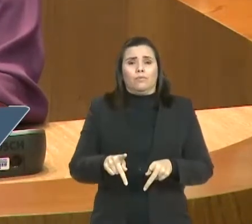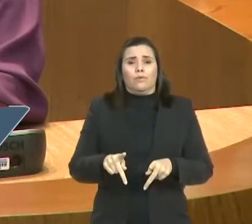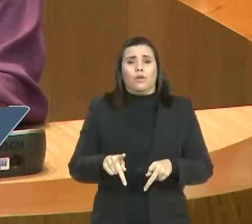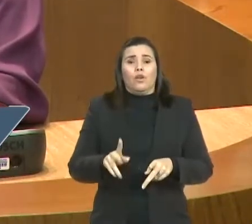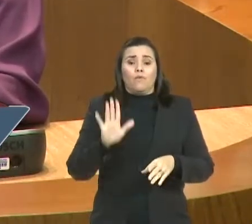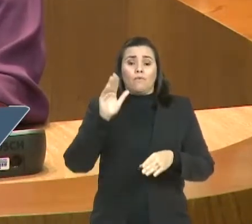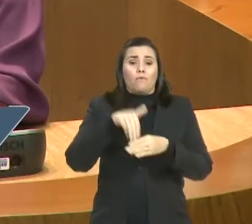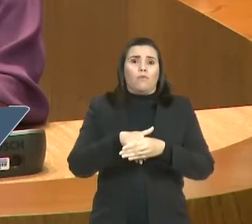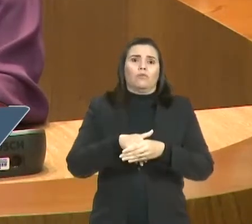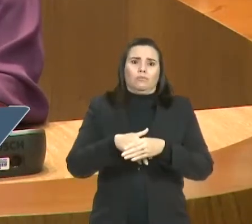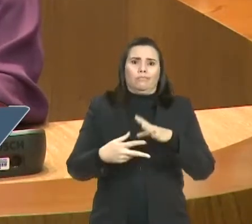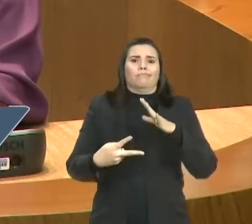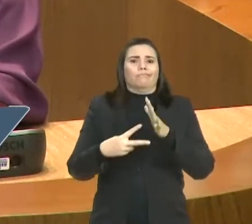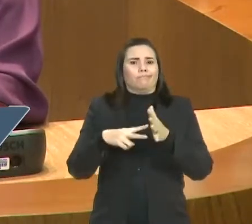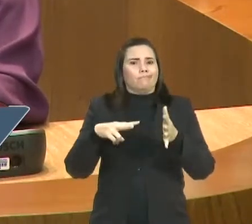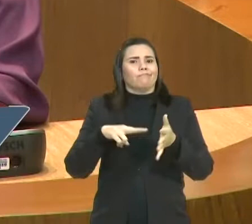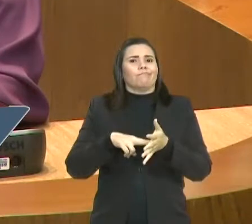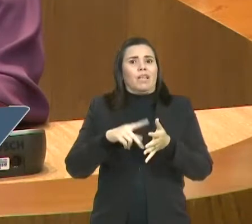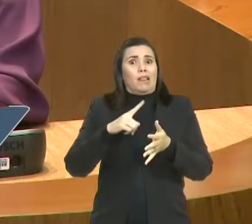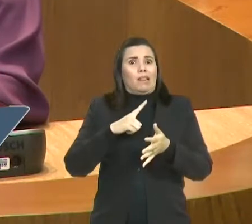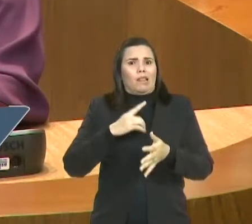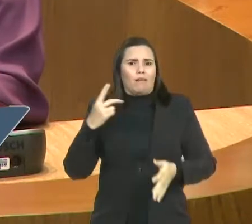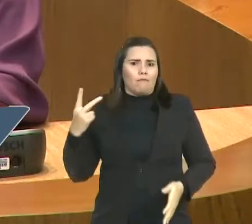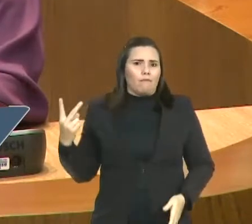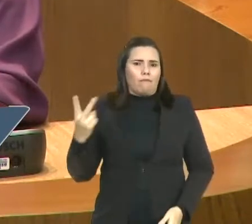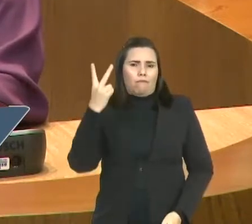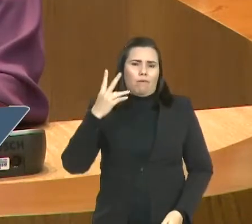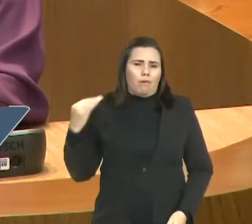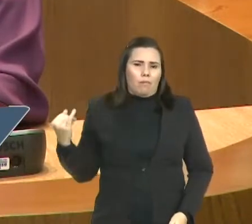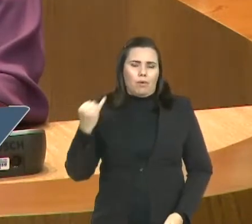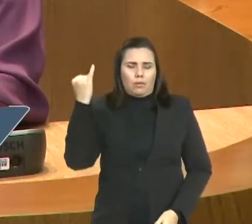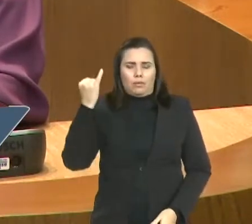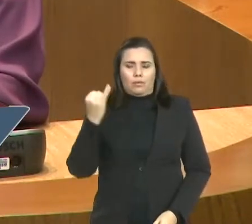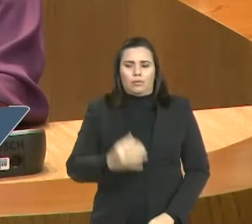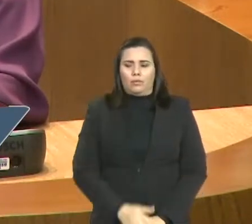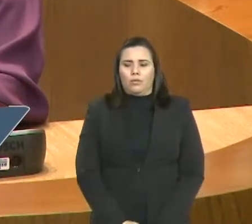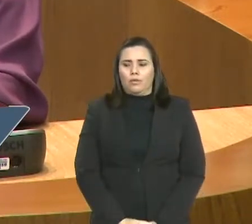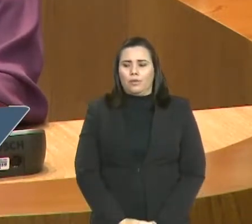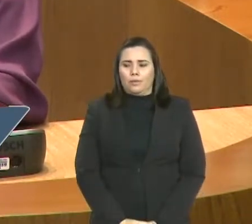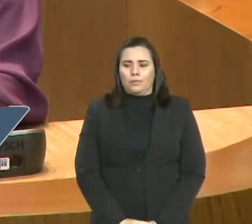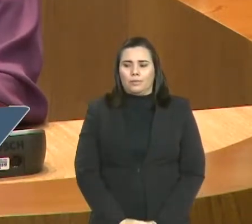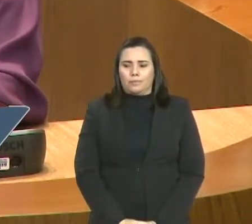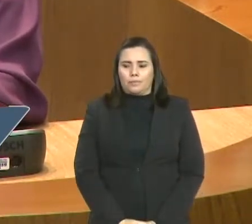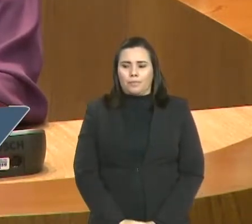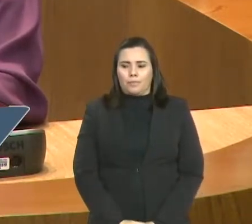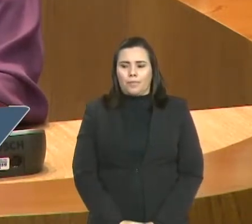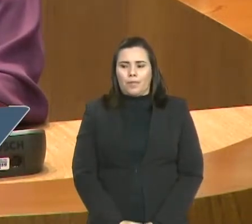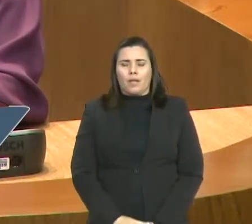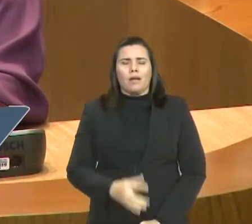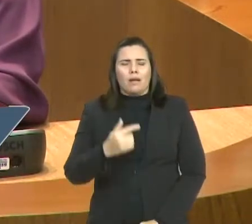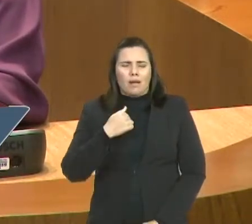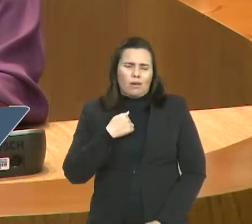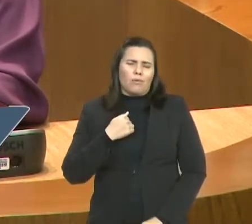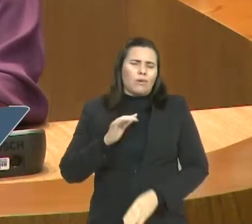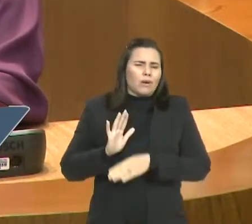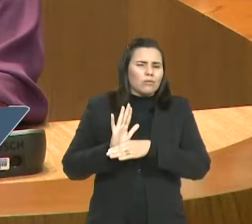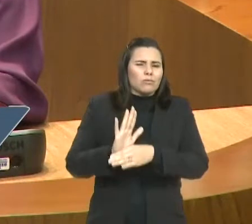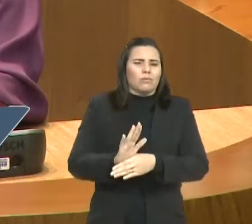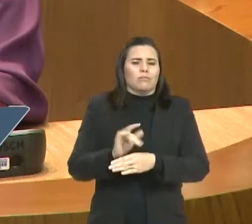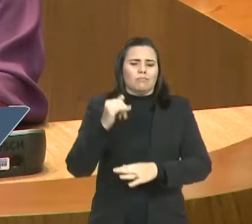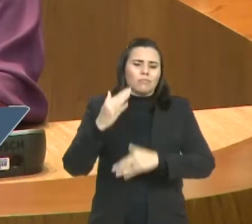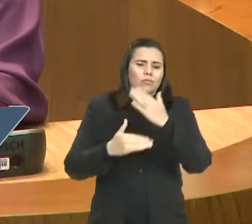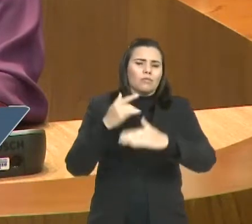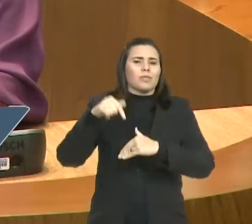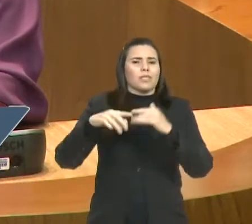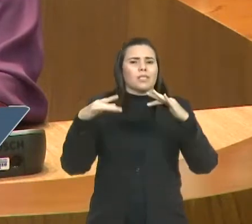voto. Tomamos a decisão de ir para a luta, considerando que já havíamos contribuído para o desenvolvimento de nossa